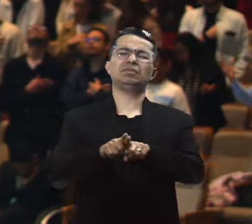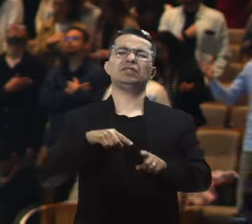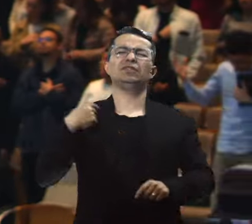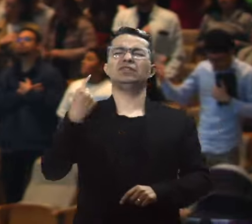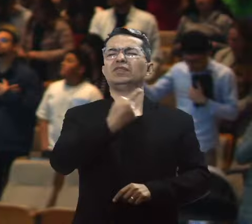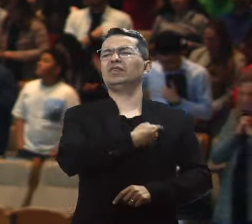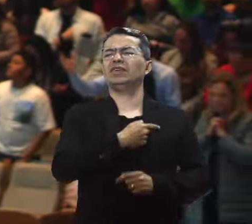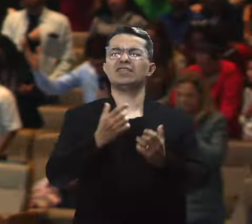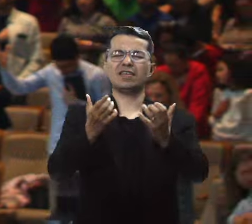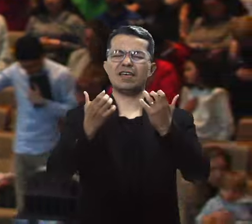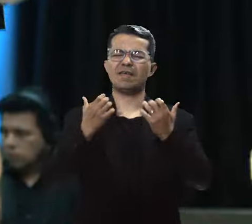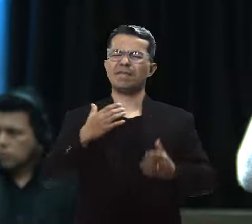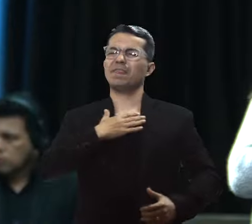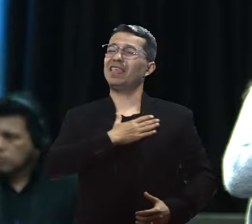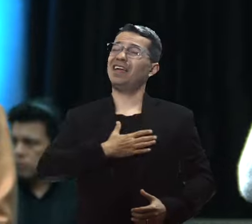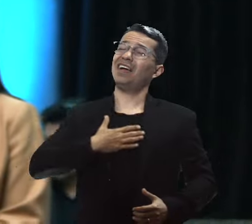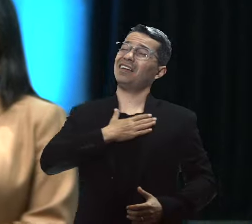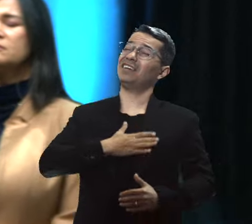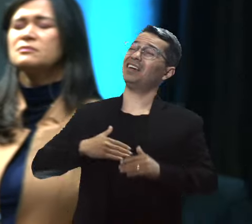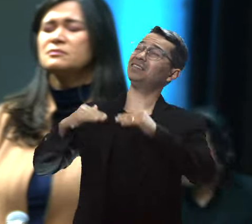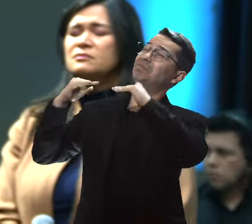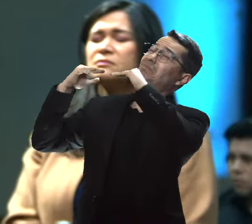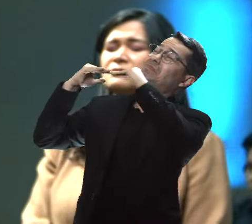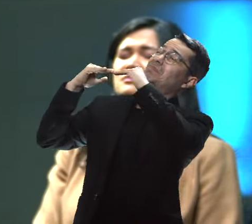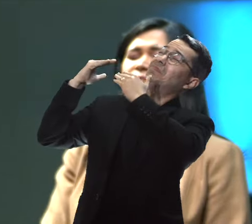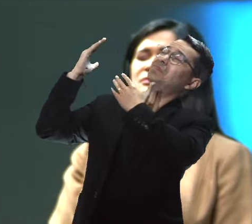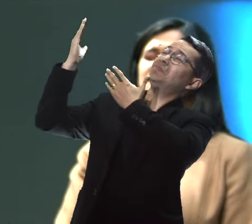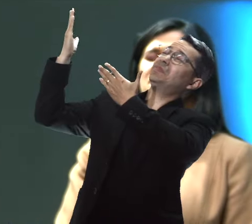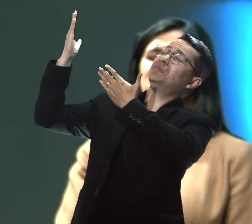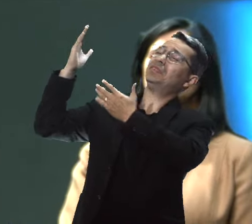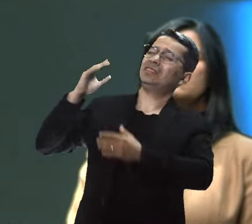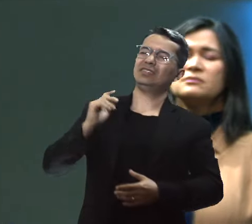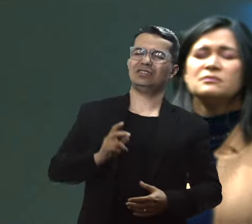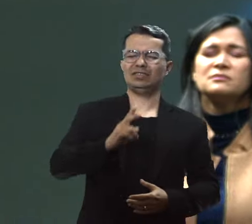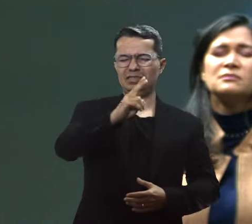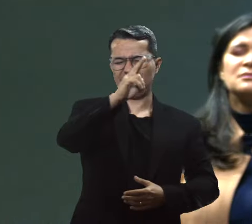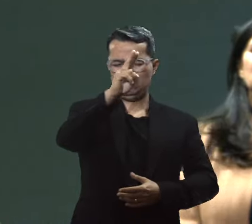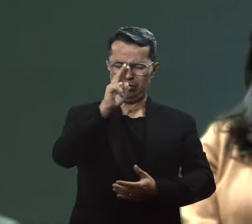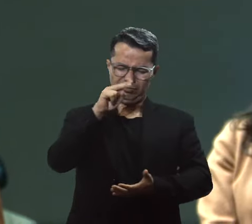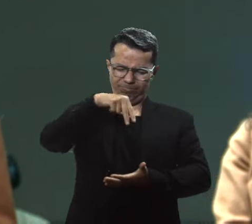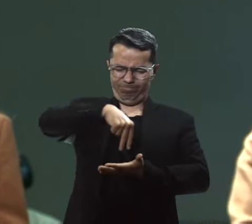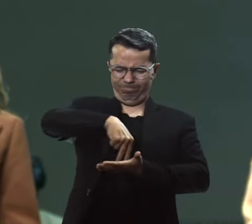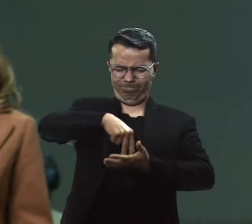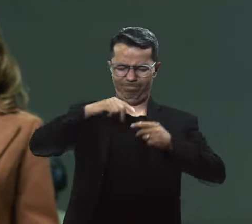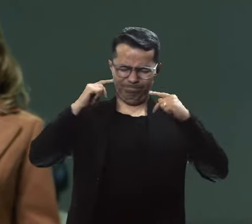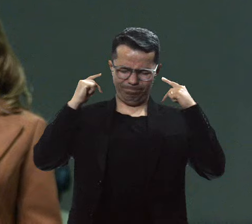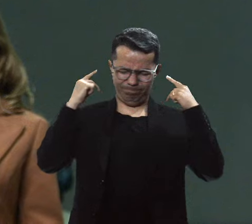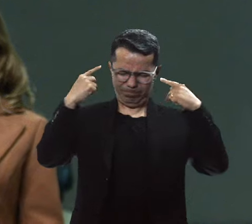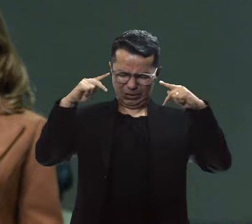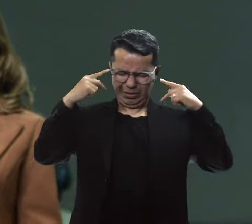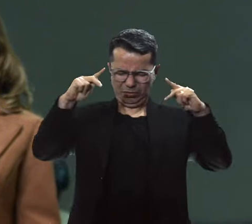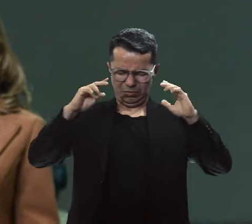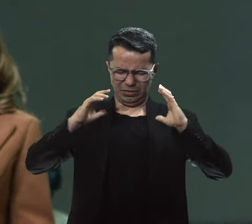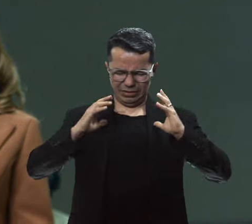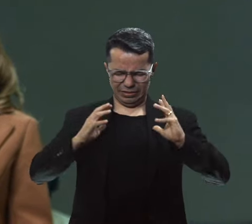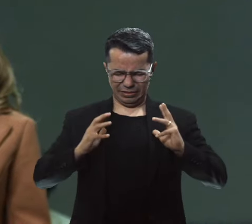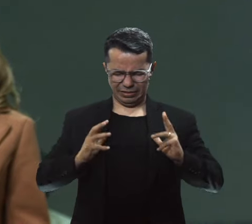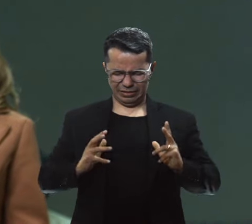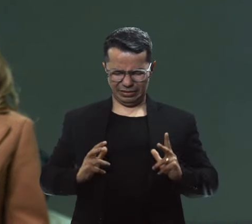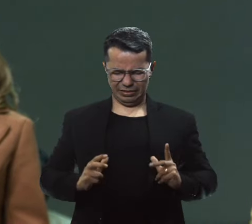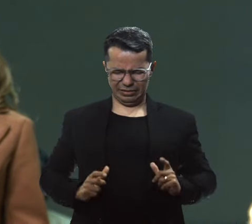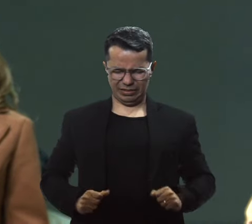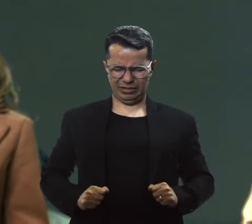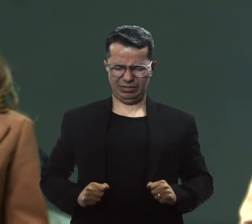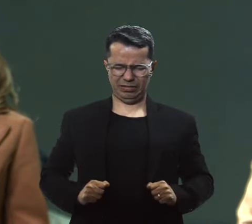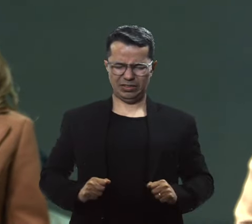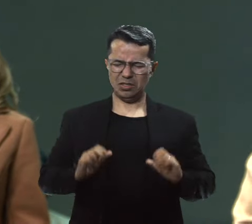agradar. Que nesse altar o Senhor sempre possa encontrar lugar, Senhor. Que a vaidade